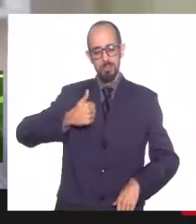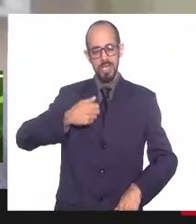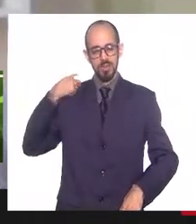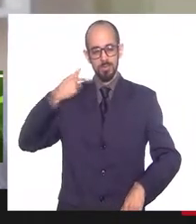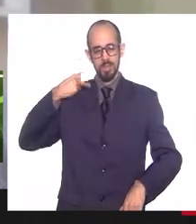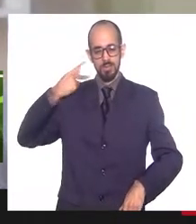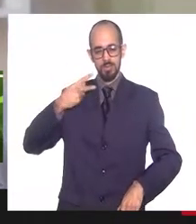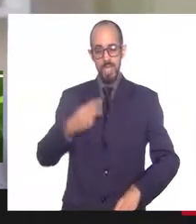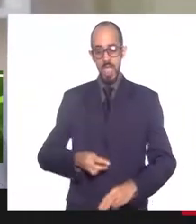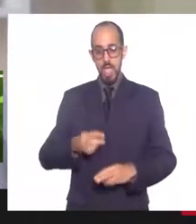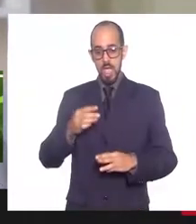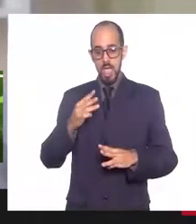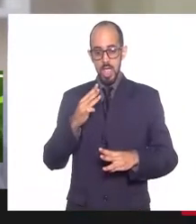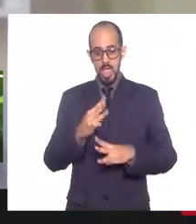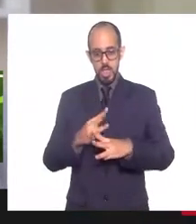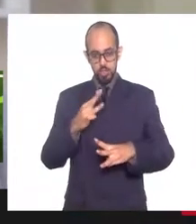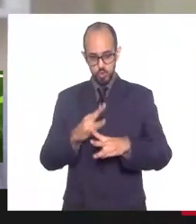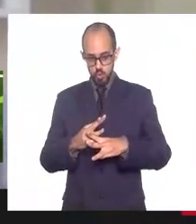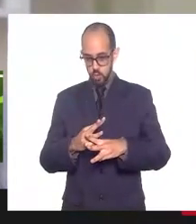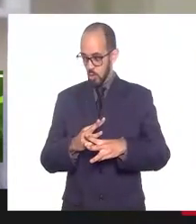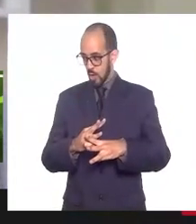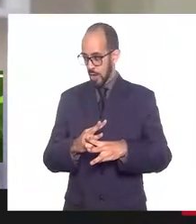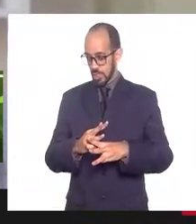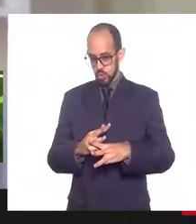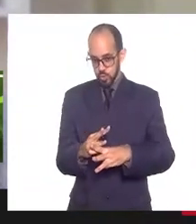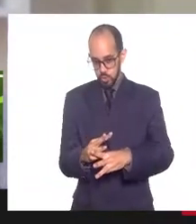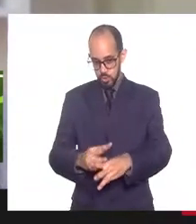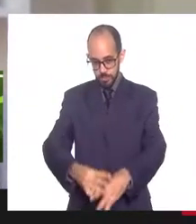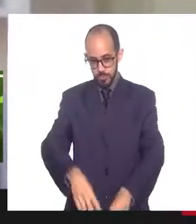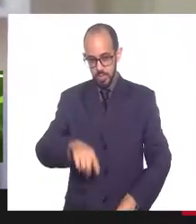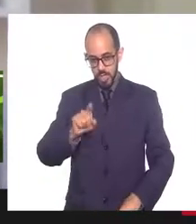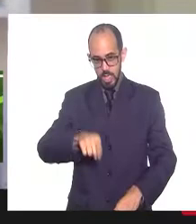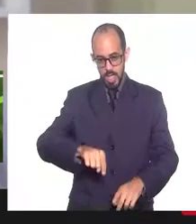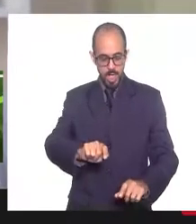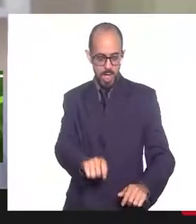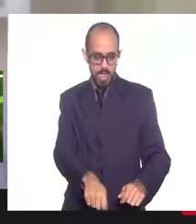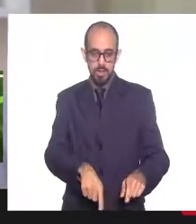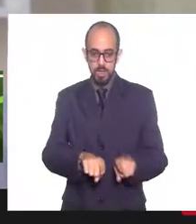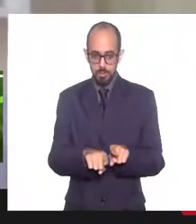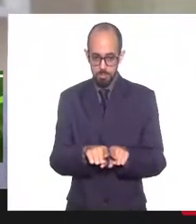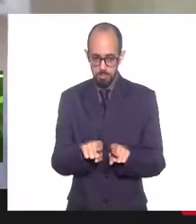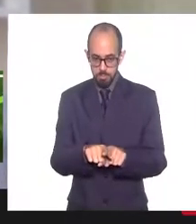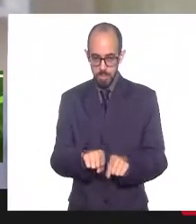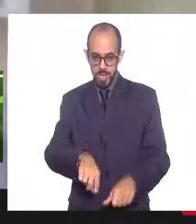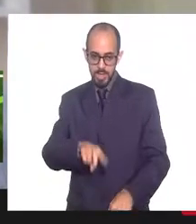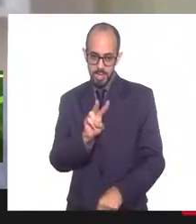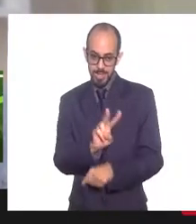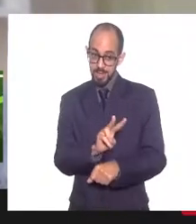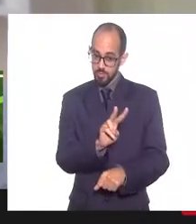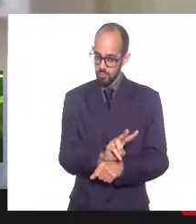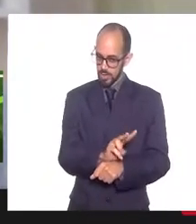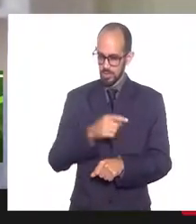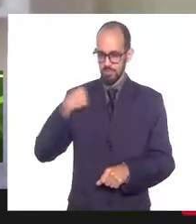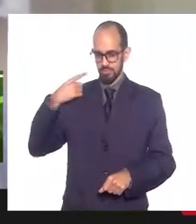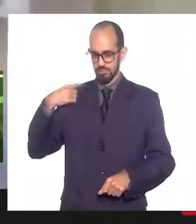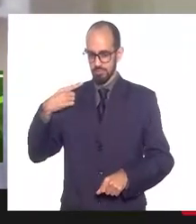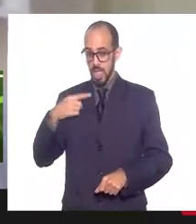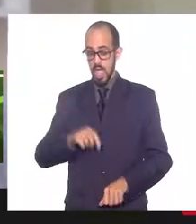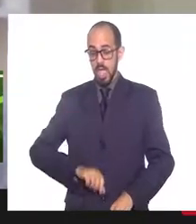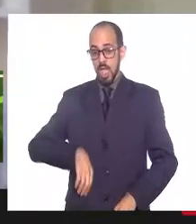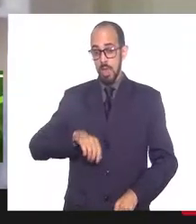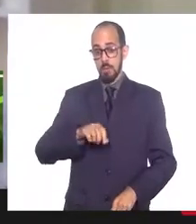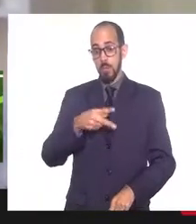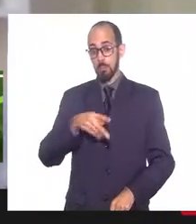Exu também é o orixá que rege os princípios do contraditório da ampla defesa. E saúdo a meu pai